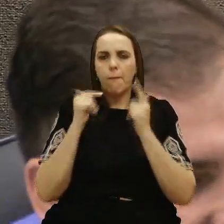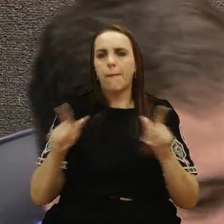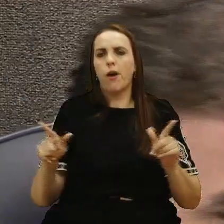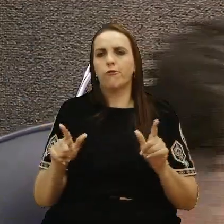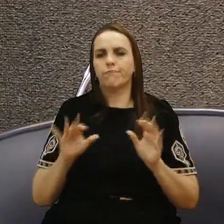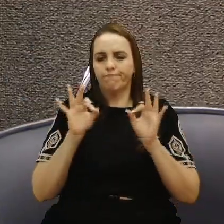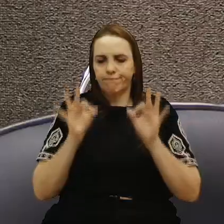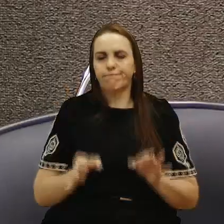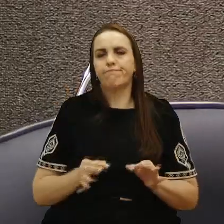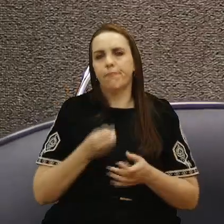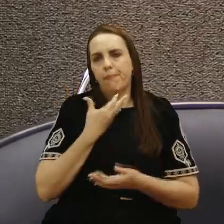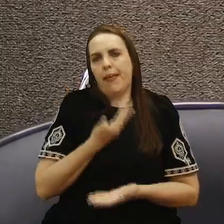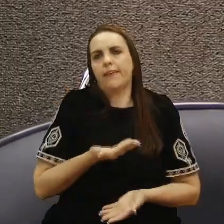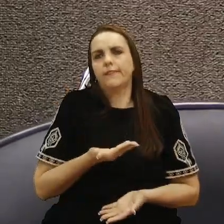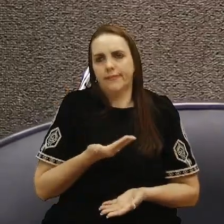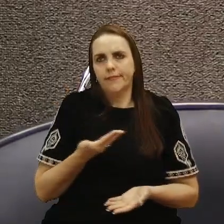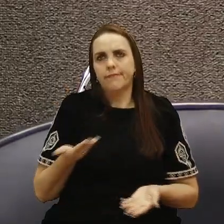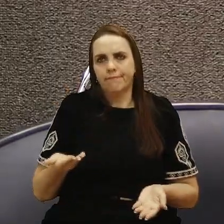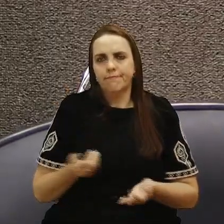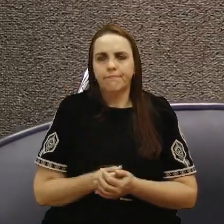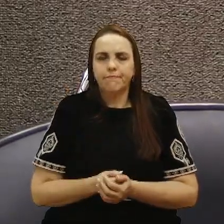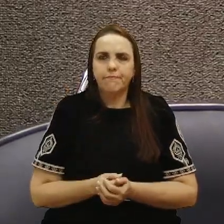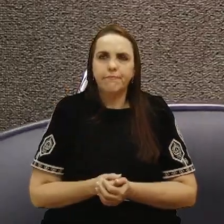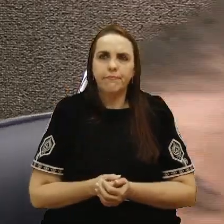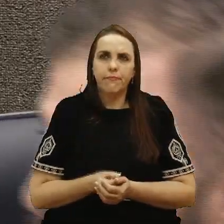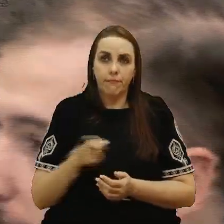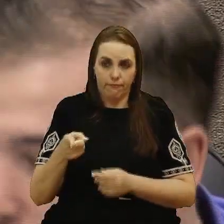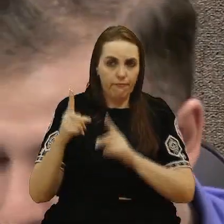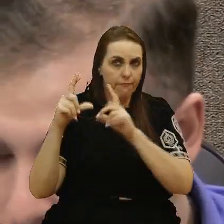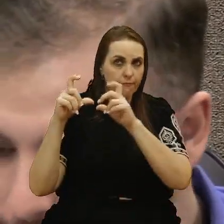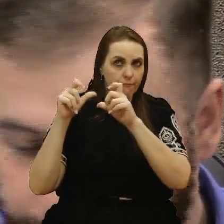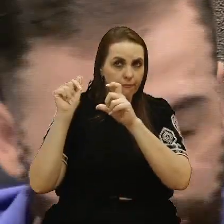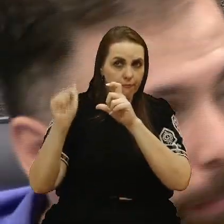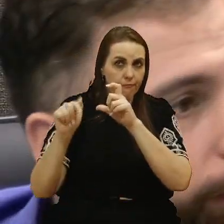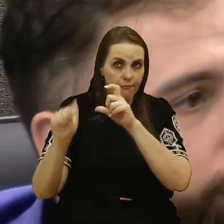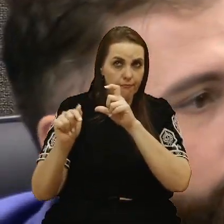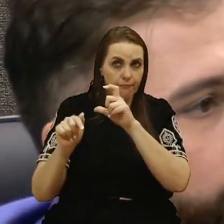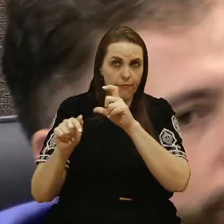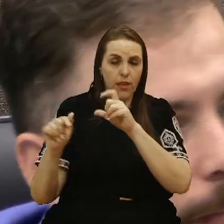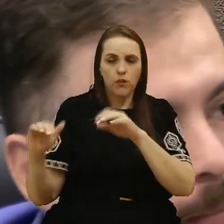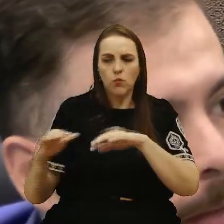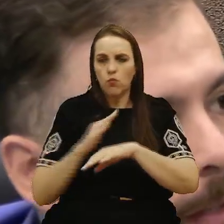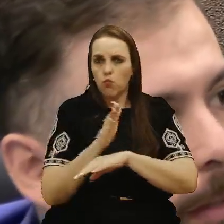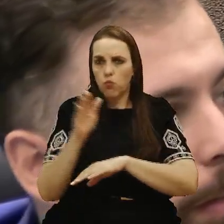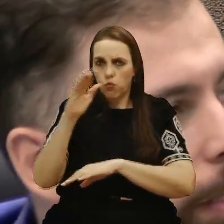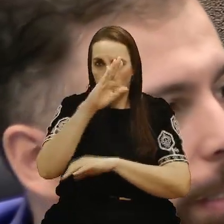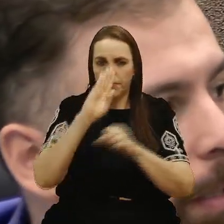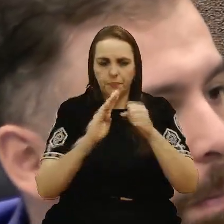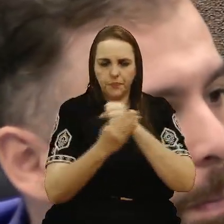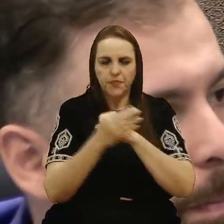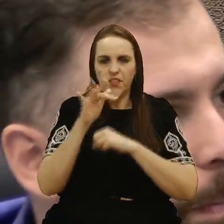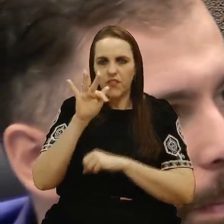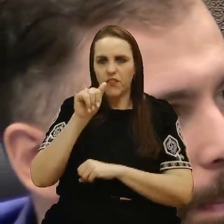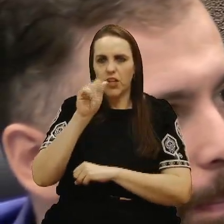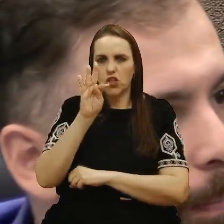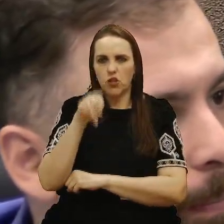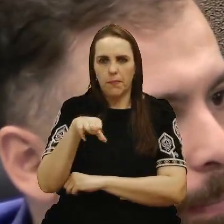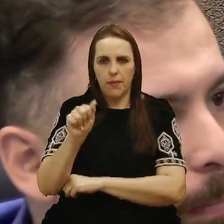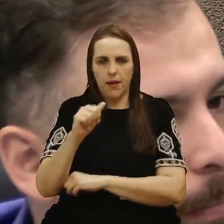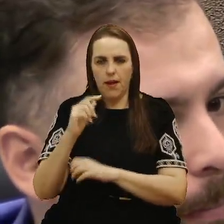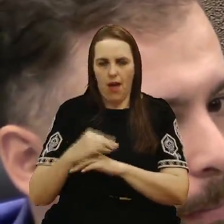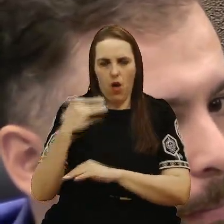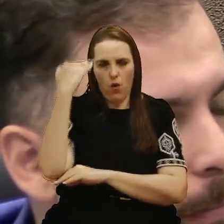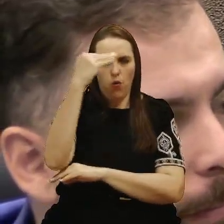porque aquela pessoa, como o senhor colocou ali a foto da questão da subida do Fátima Alta, é um local que não é os moradores ao